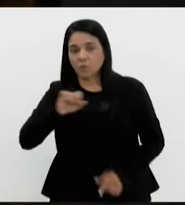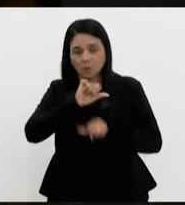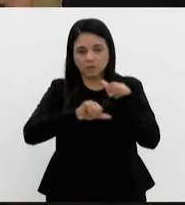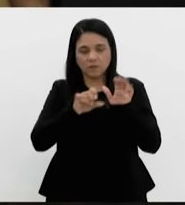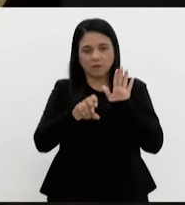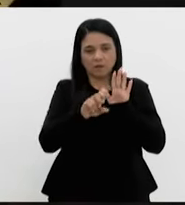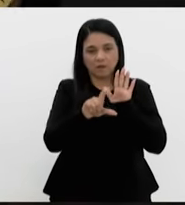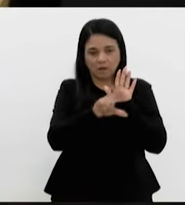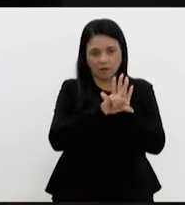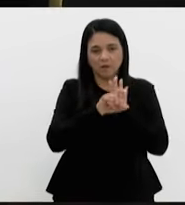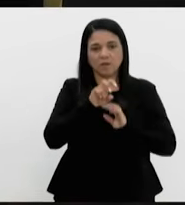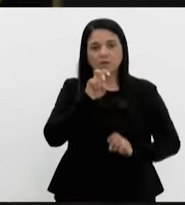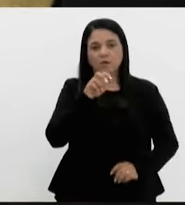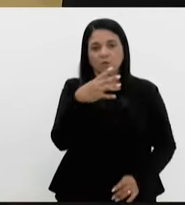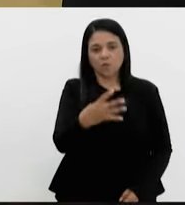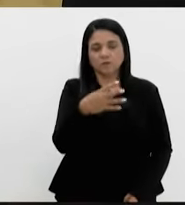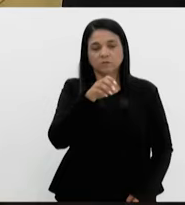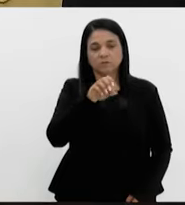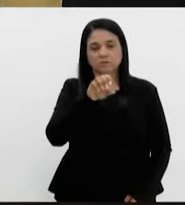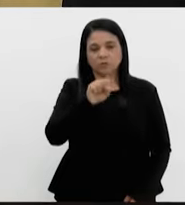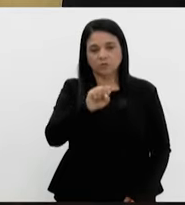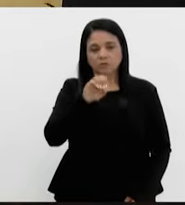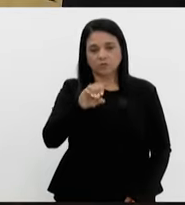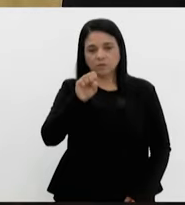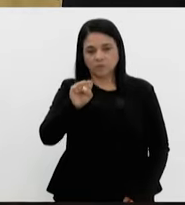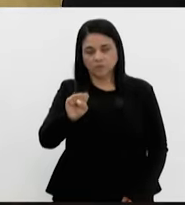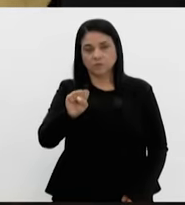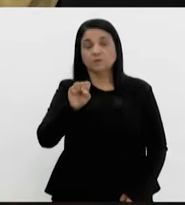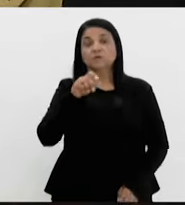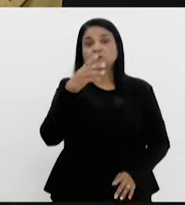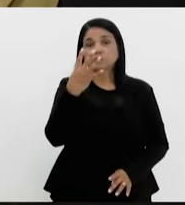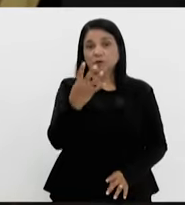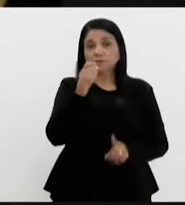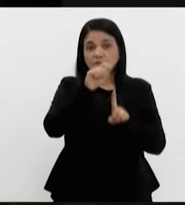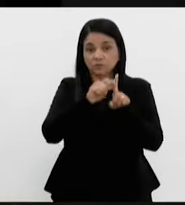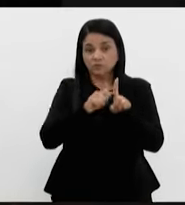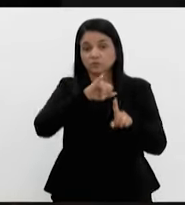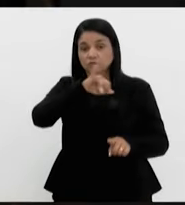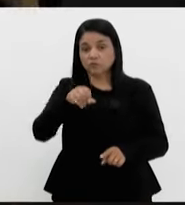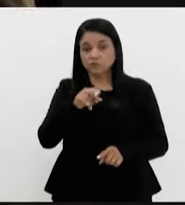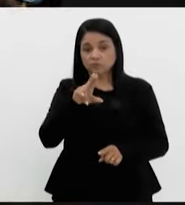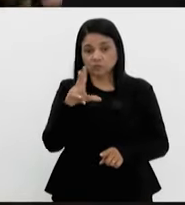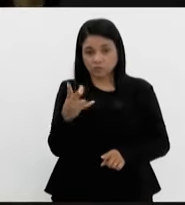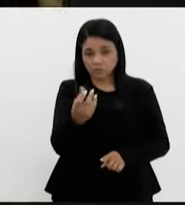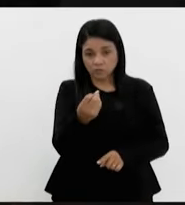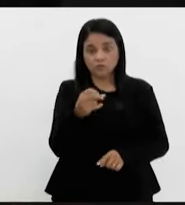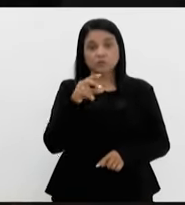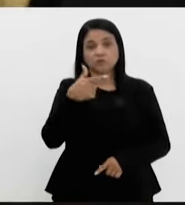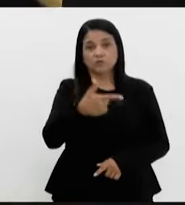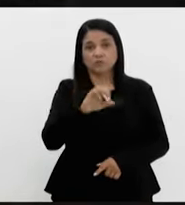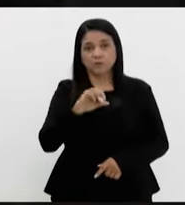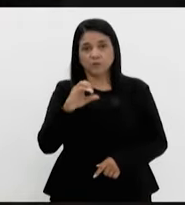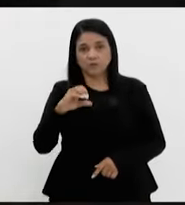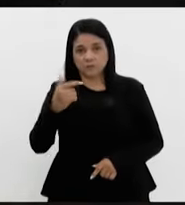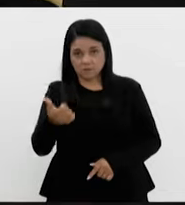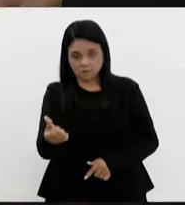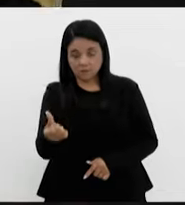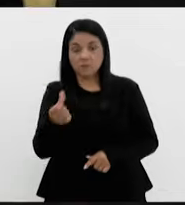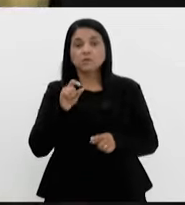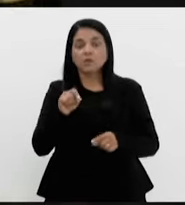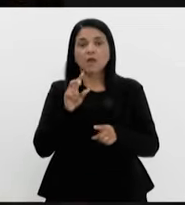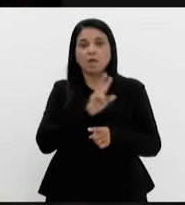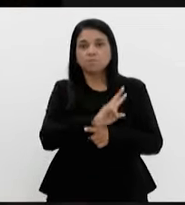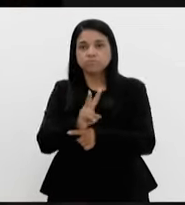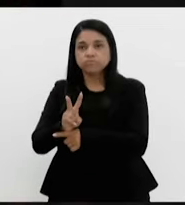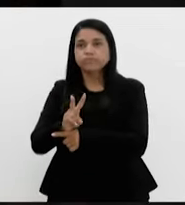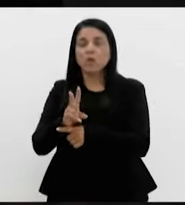número 4.808 de 4 de julho de 2006, que dispõe sobre a criação, a propriedade, a posse, a